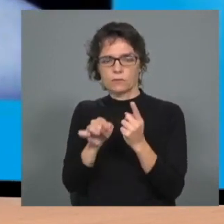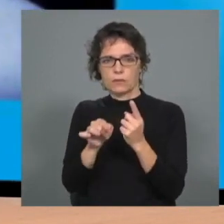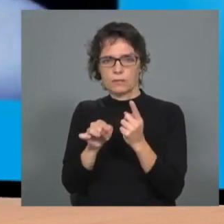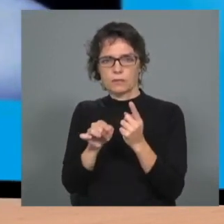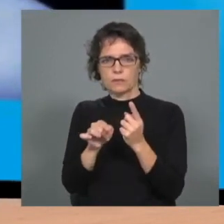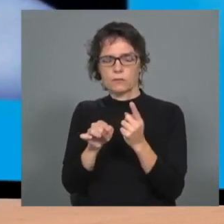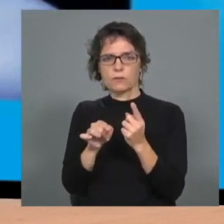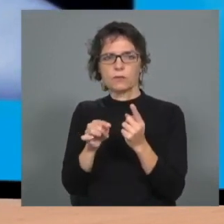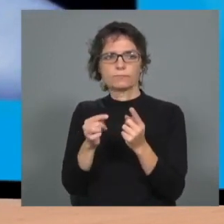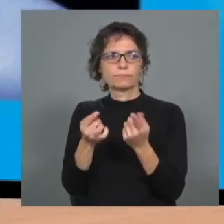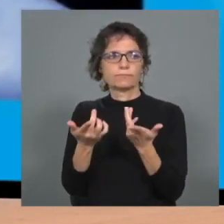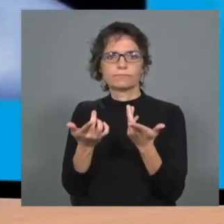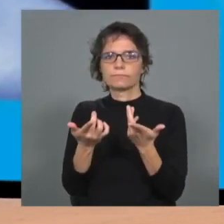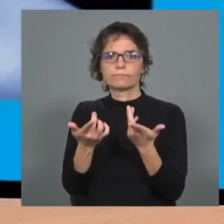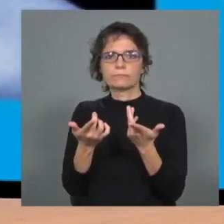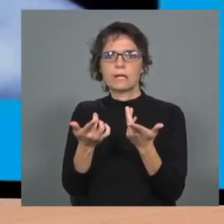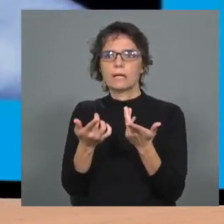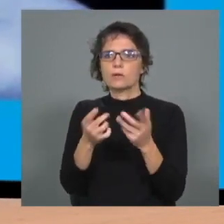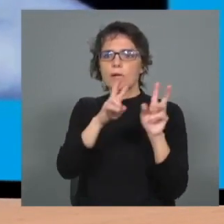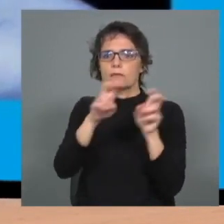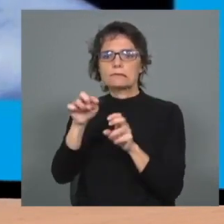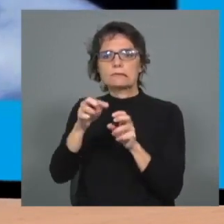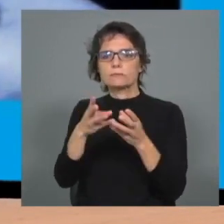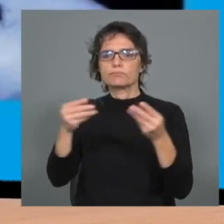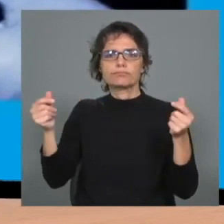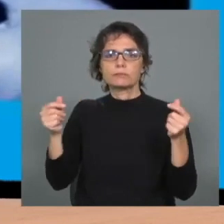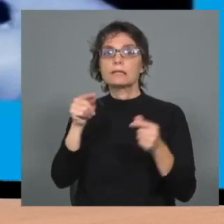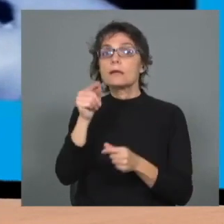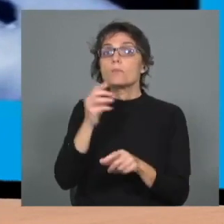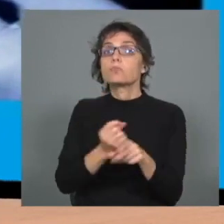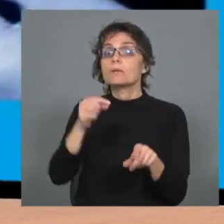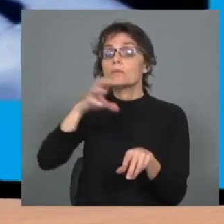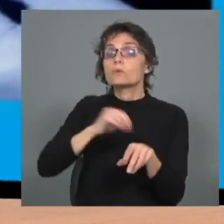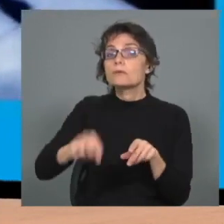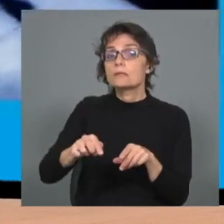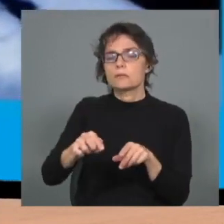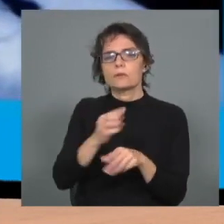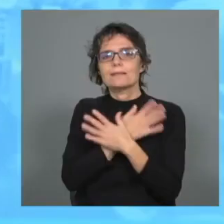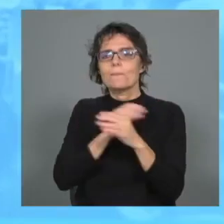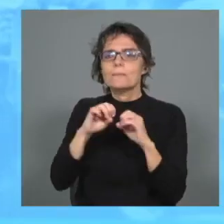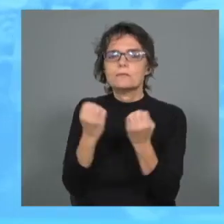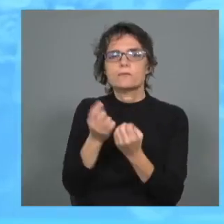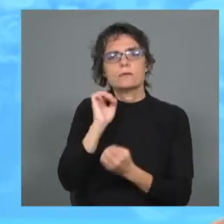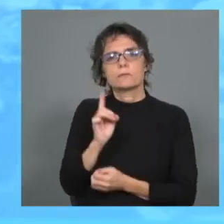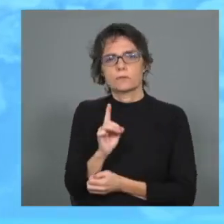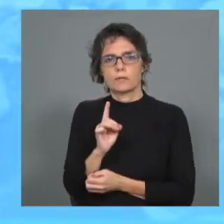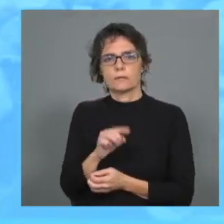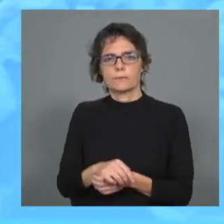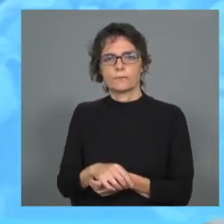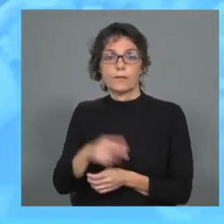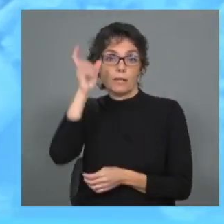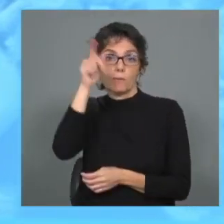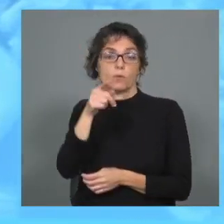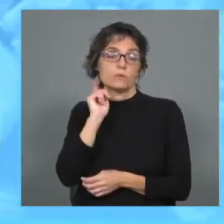diálogo se perderam, né? Talvez aqui a amizade social seja um elemento importante. E um conceito, sobretudo, e uma prática a retomar também neste tempo. E isto leva-me